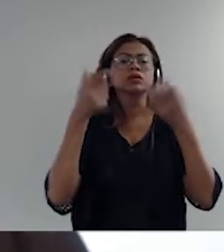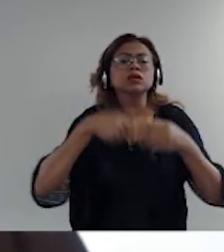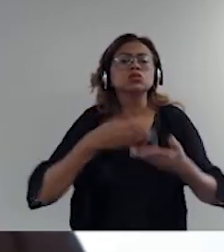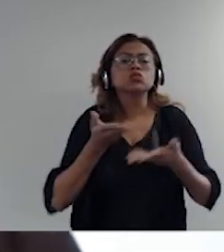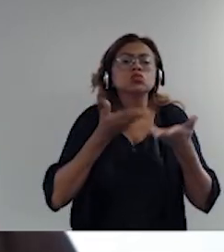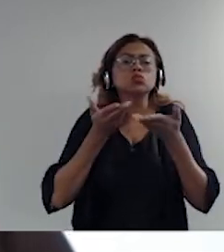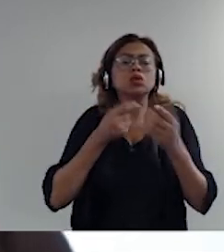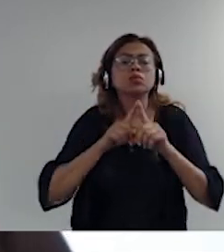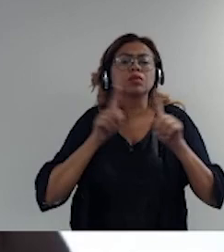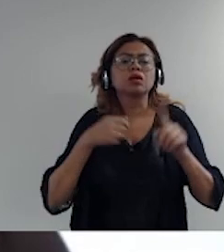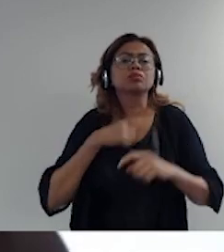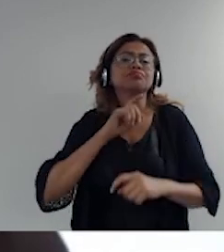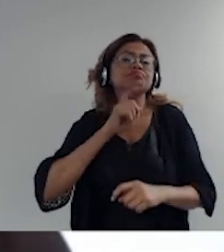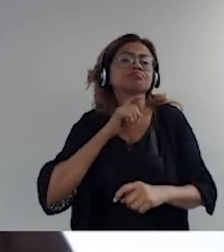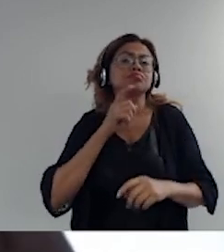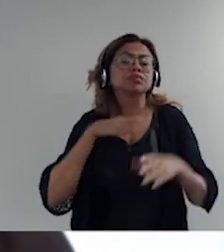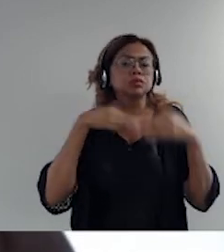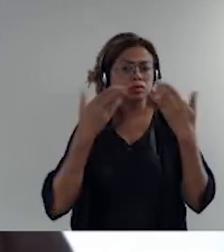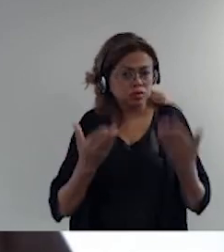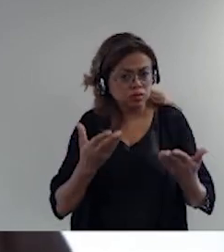a pergunta ela é muito